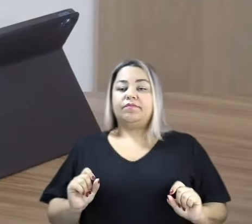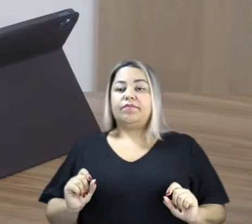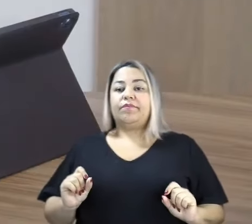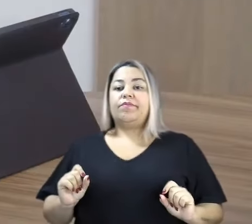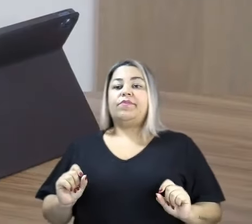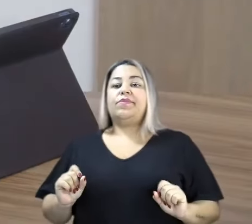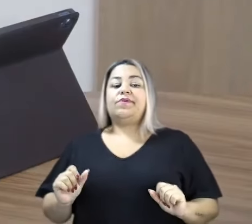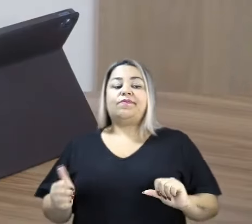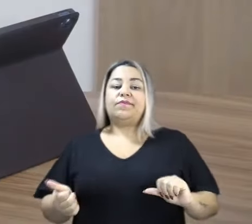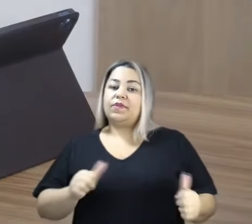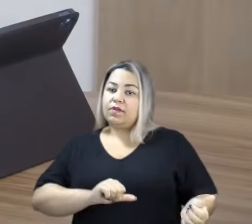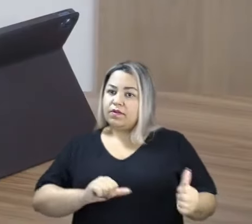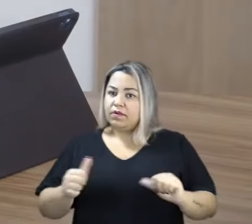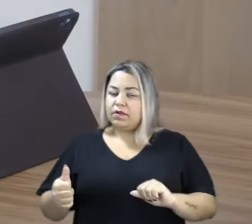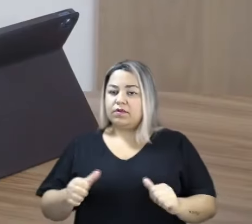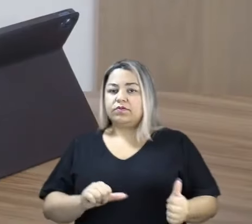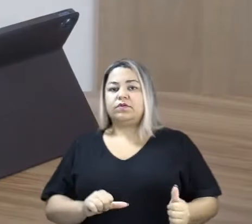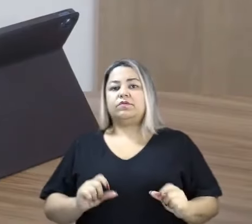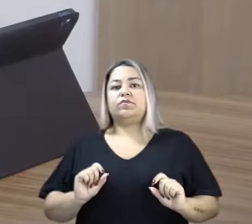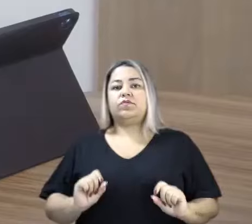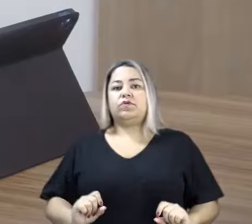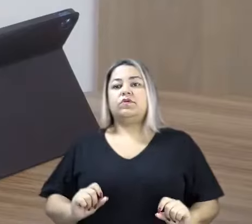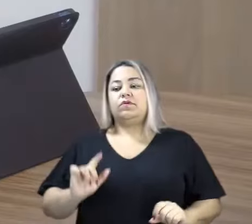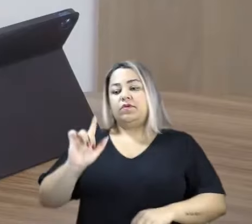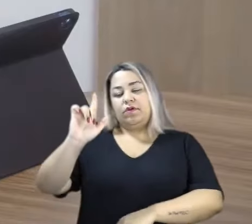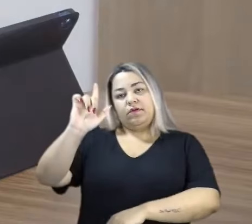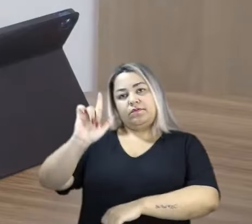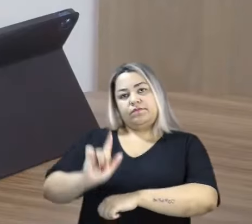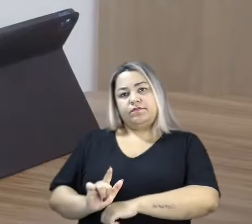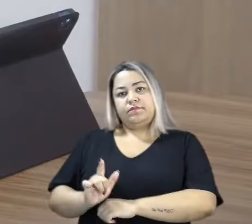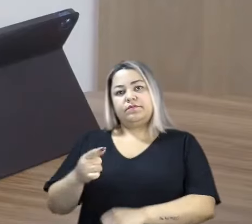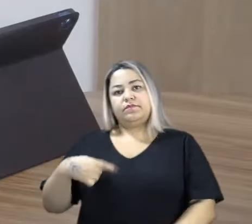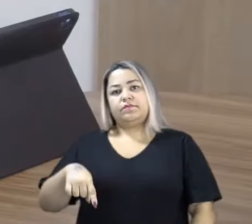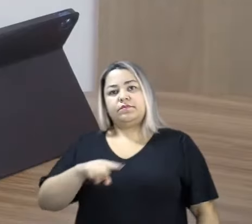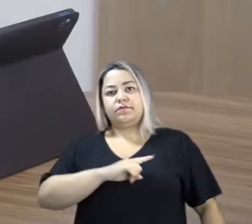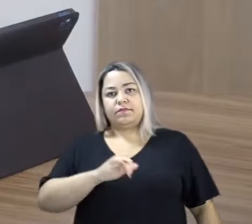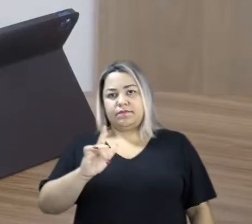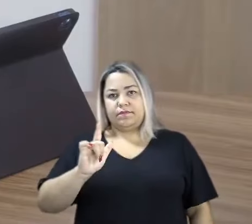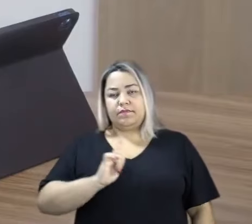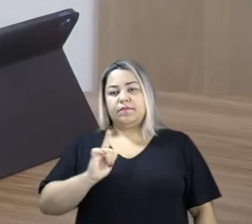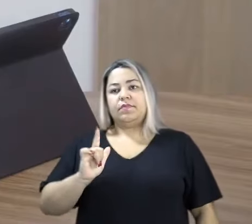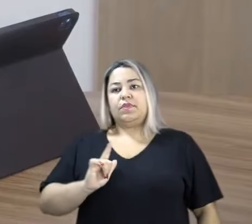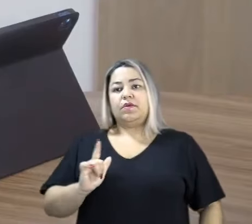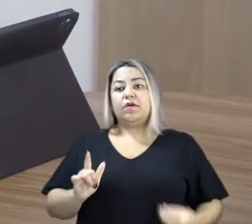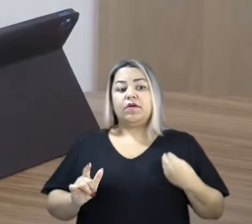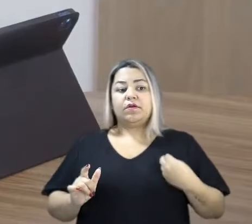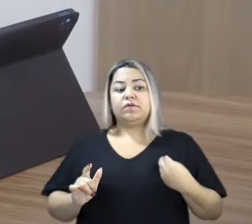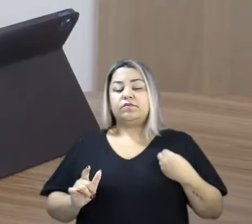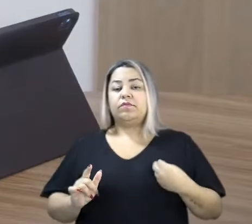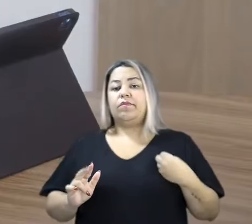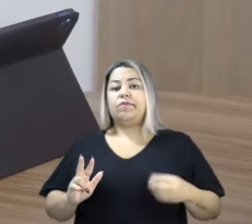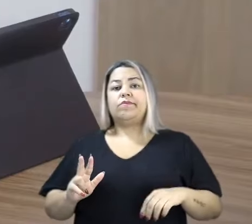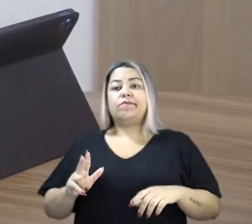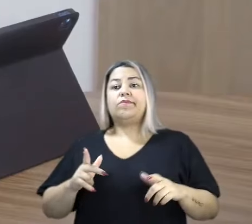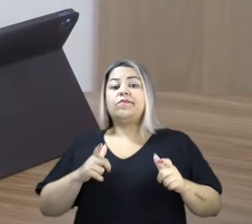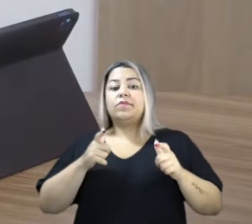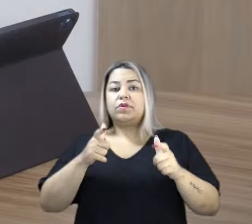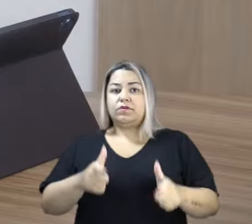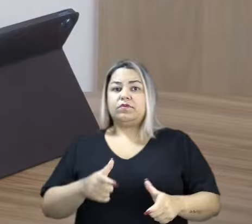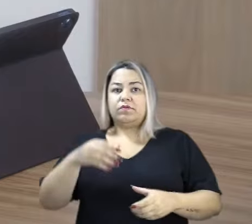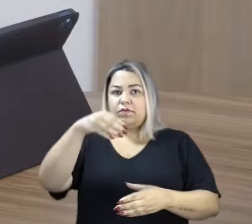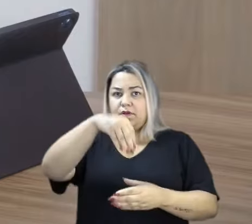deixar de avaliar, né, esses gestores que a gente tem ocupando esses lugares. Né?